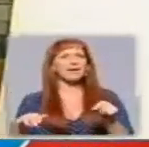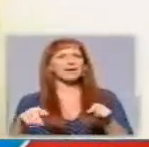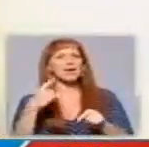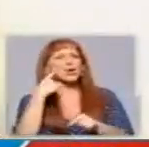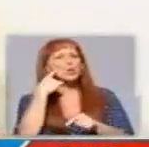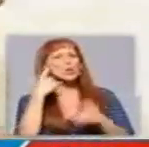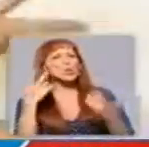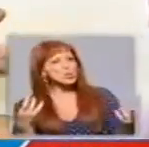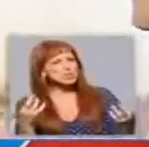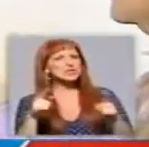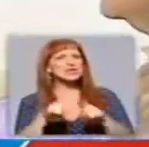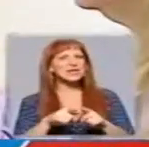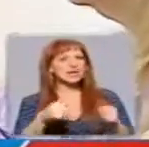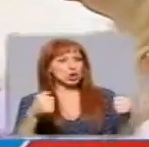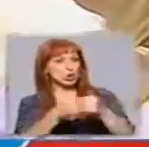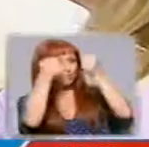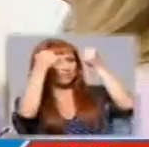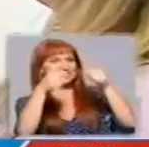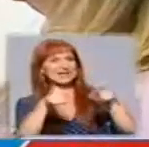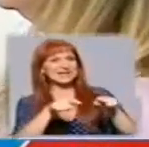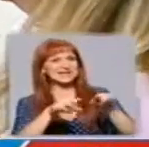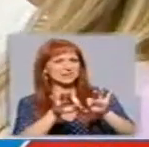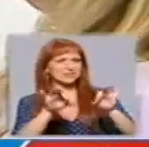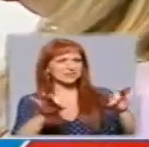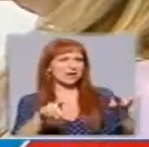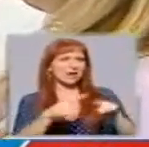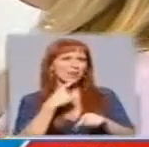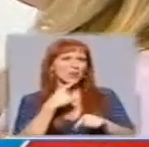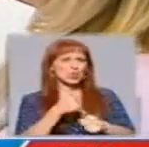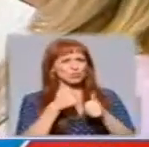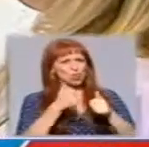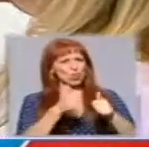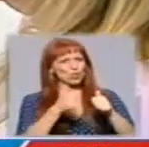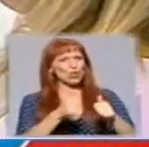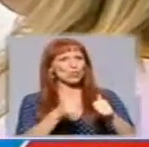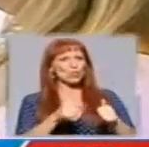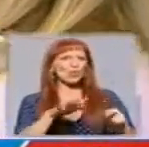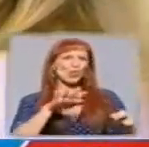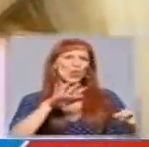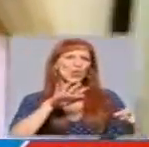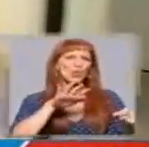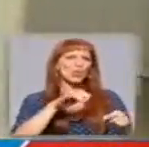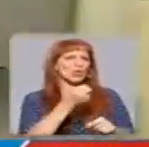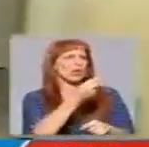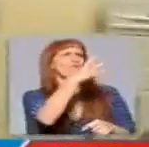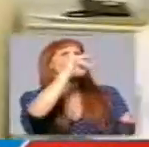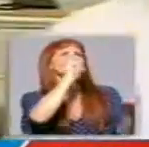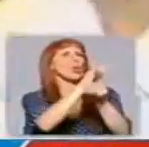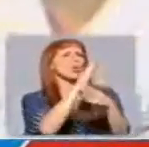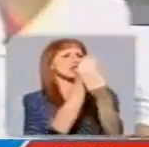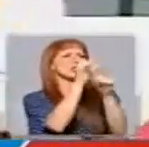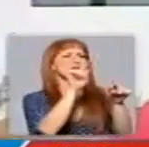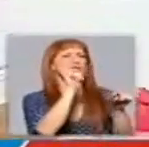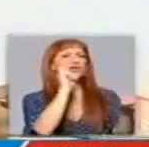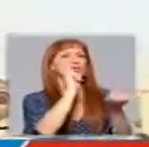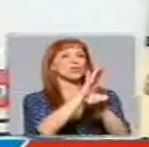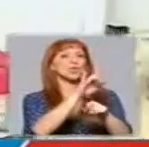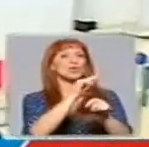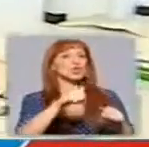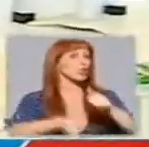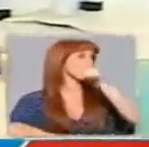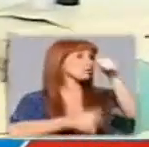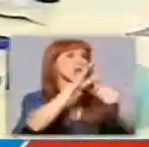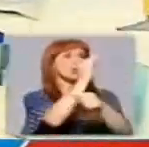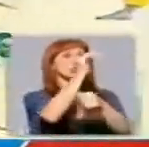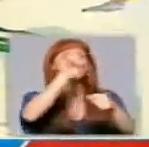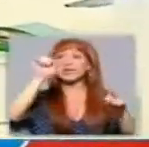conhecer e competir de uma maneira muito saudável com dezenas de estudantes que a dos